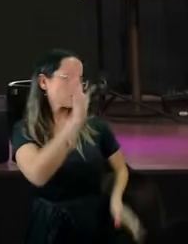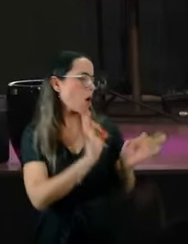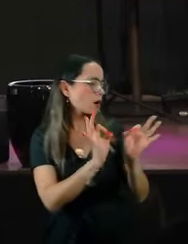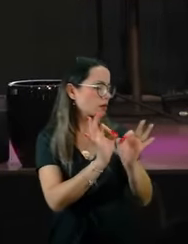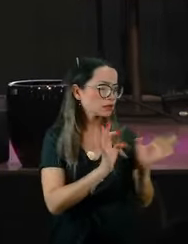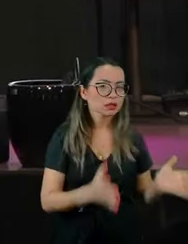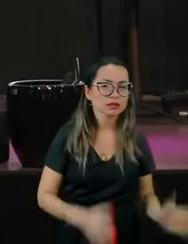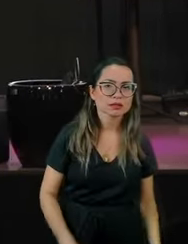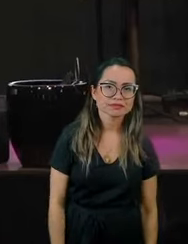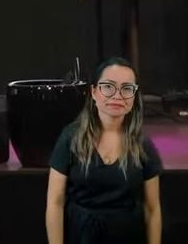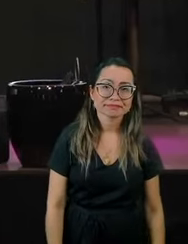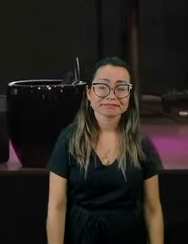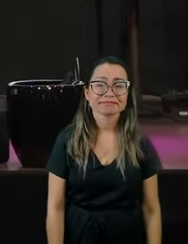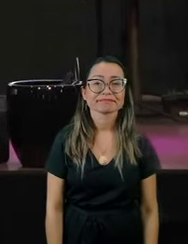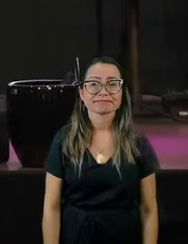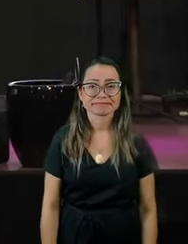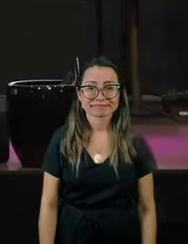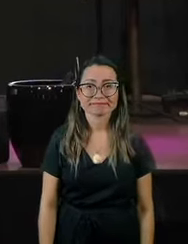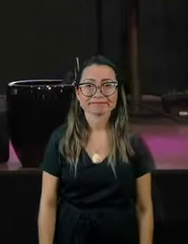ali.